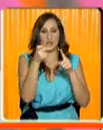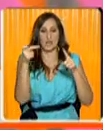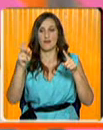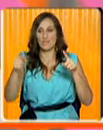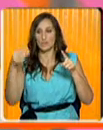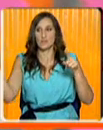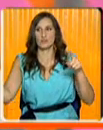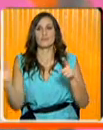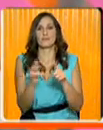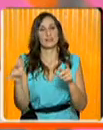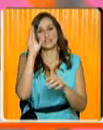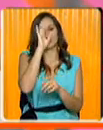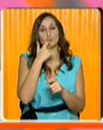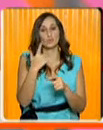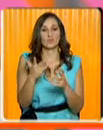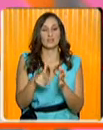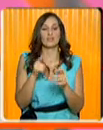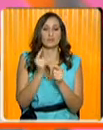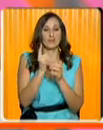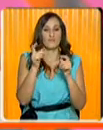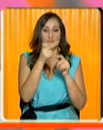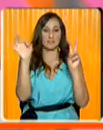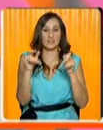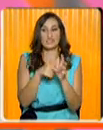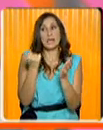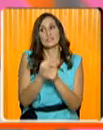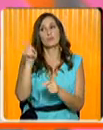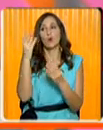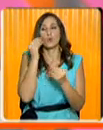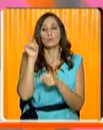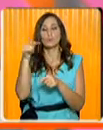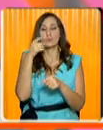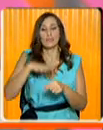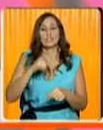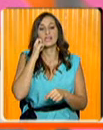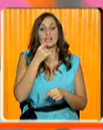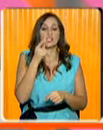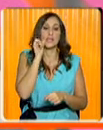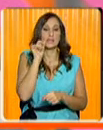isto. Não, e depois acaba: é sempre como tu queres. Que diz ele ou ela?